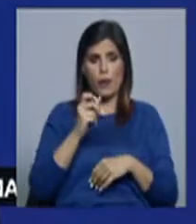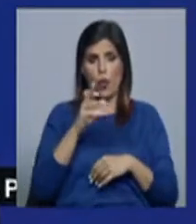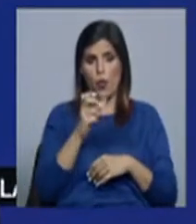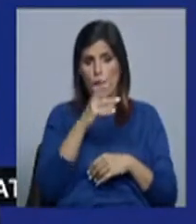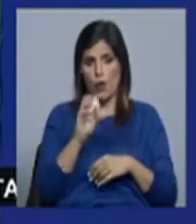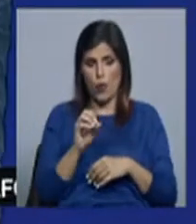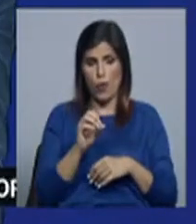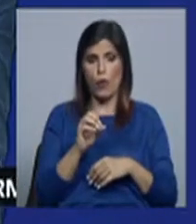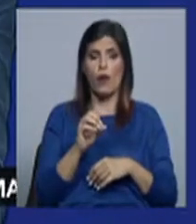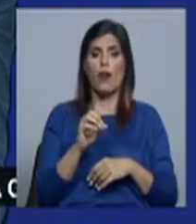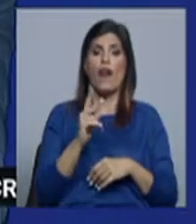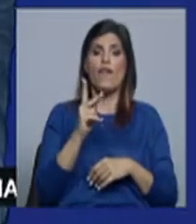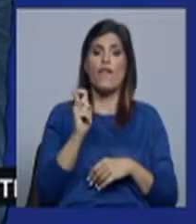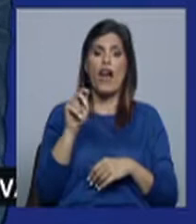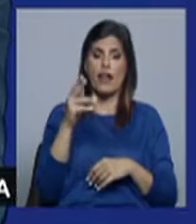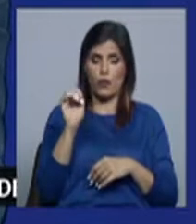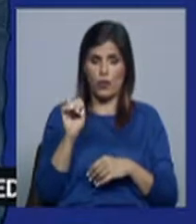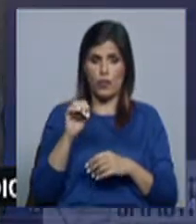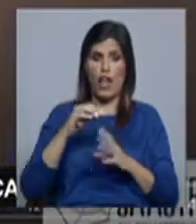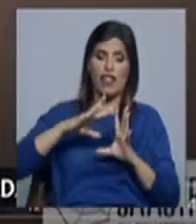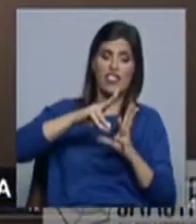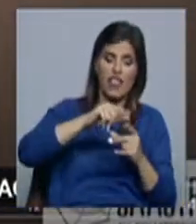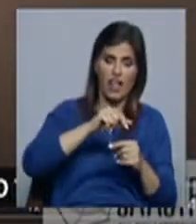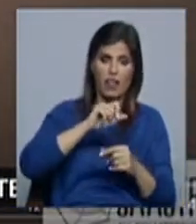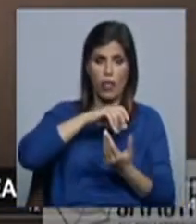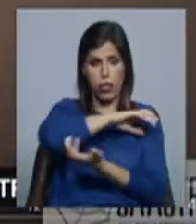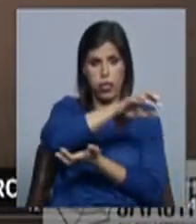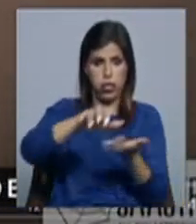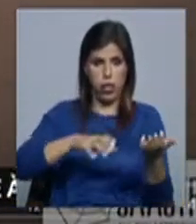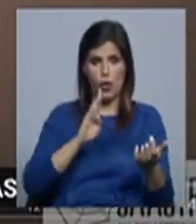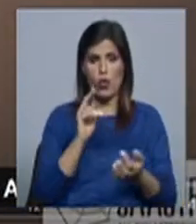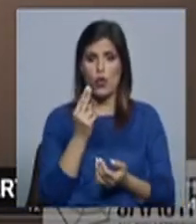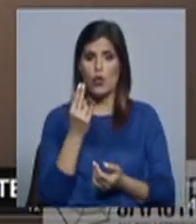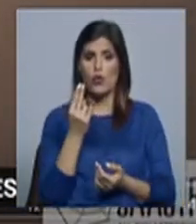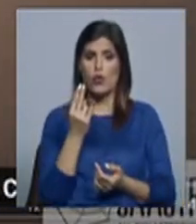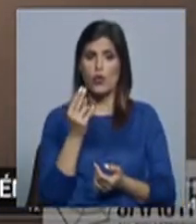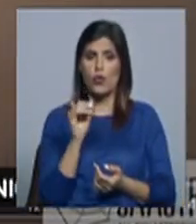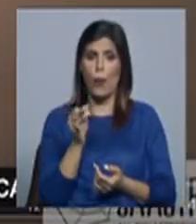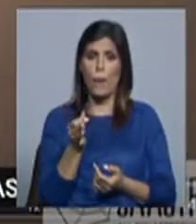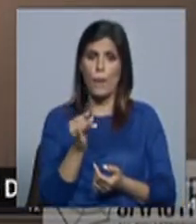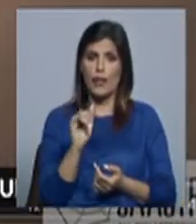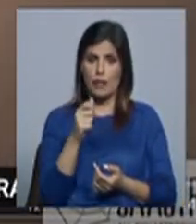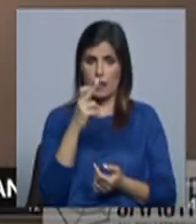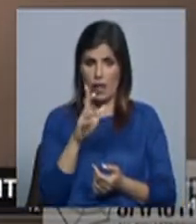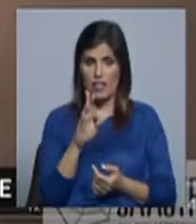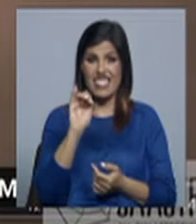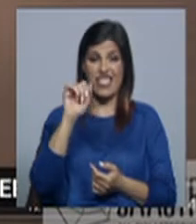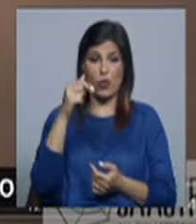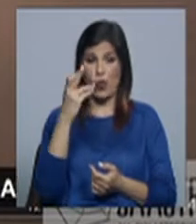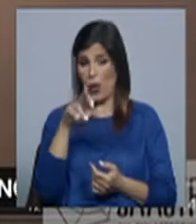provavelmente a Terra. Vai criar um caos orbital ali em Júpiter, na cintura de asteroides, em Saturno e,